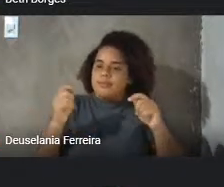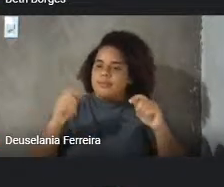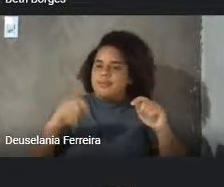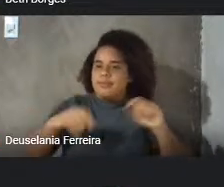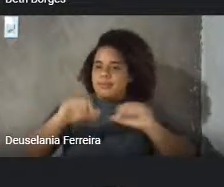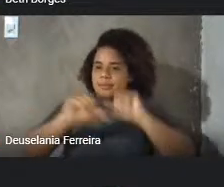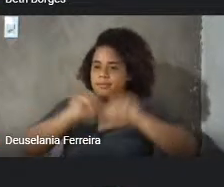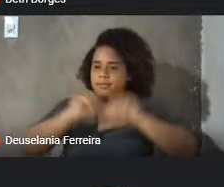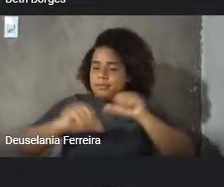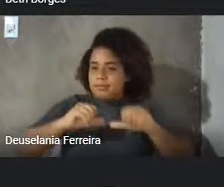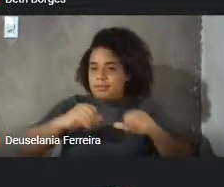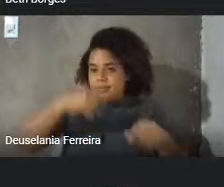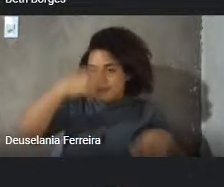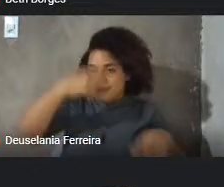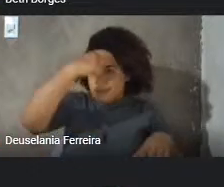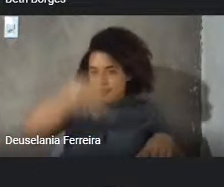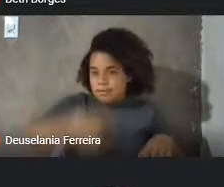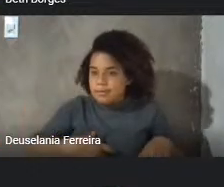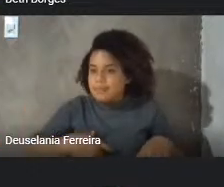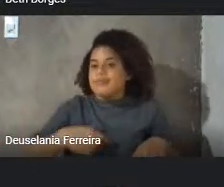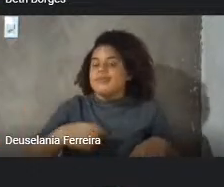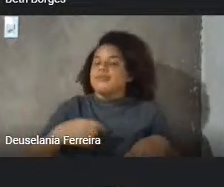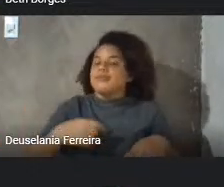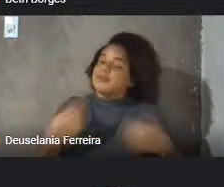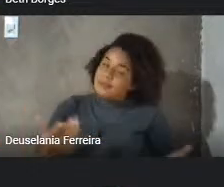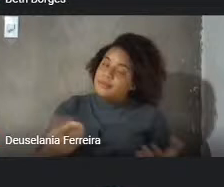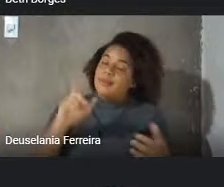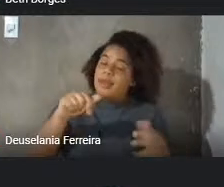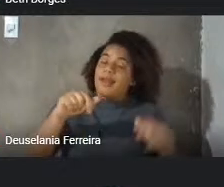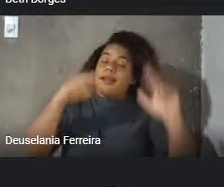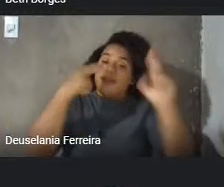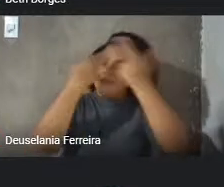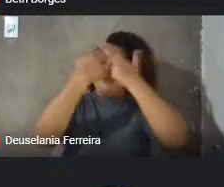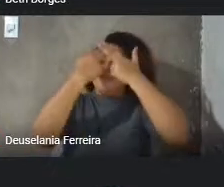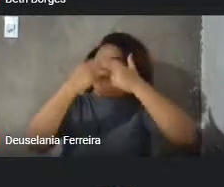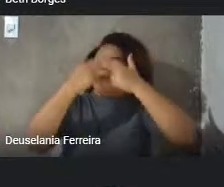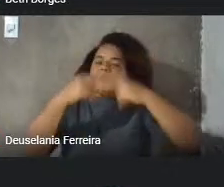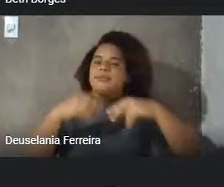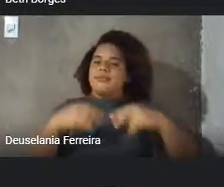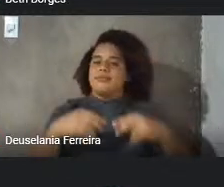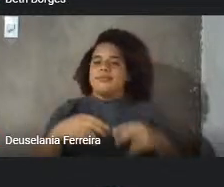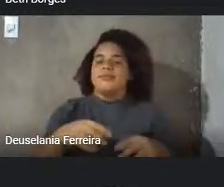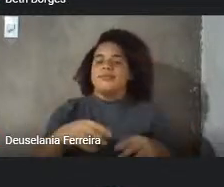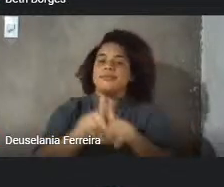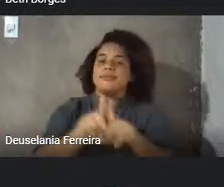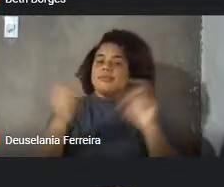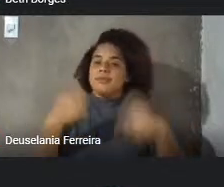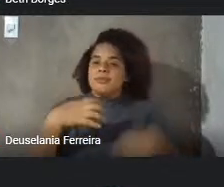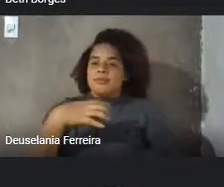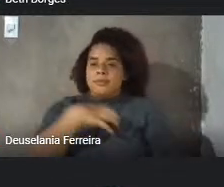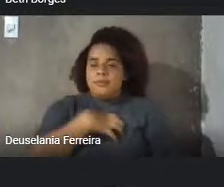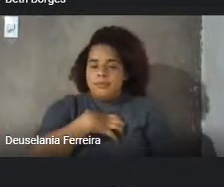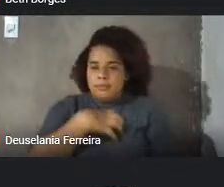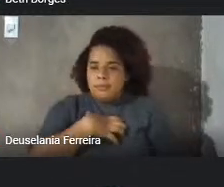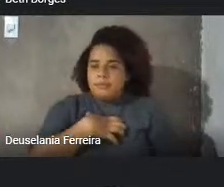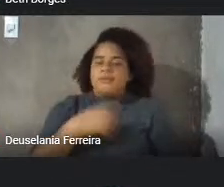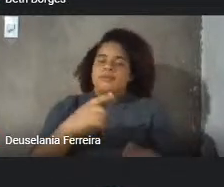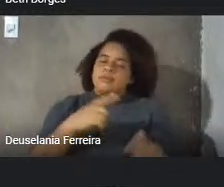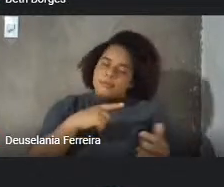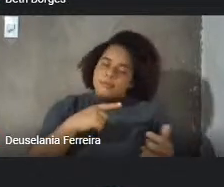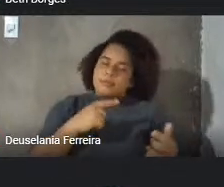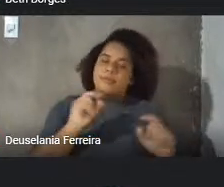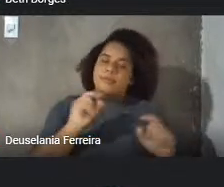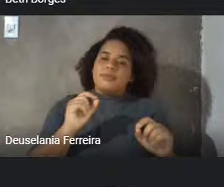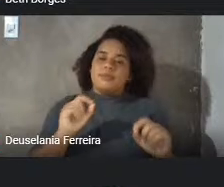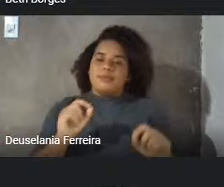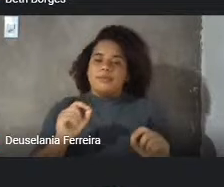muito traumático. E aí, muitas vezes, podem ter sintomas de várias formas que o próprio